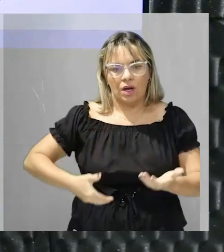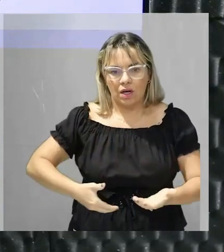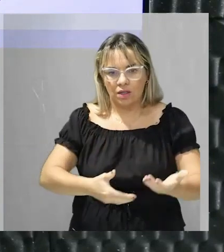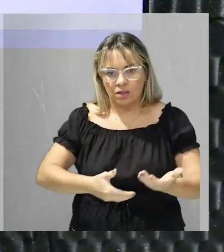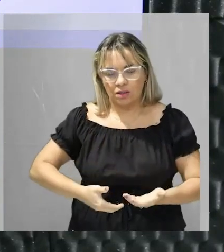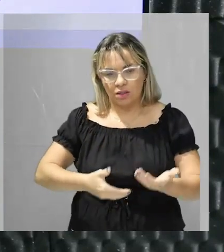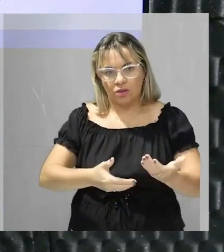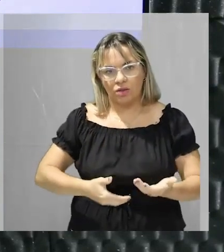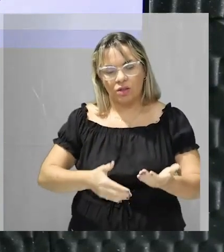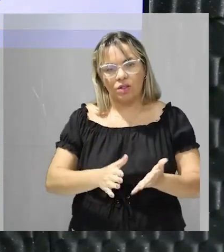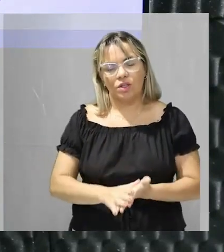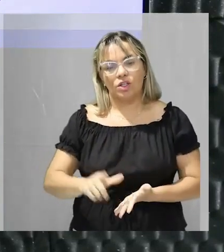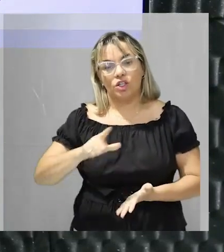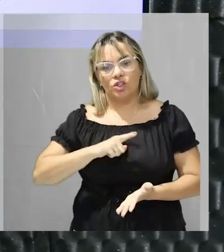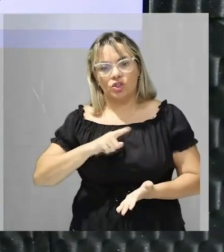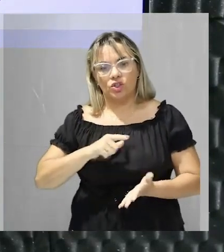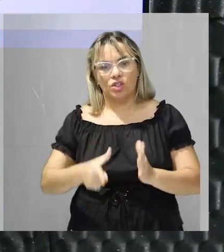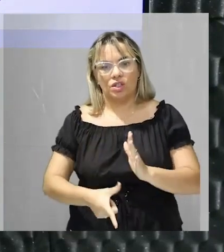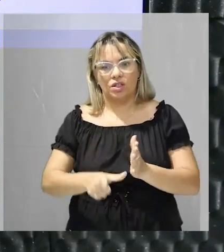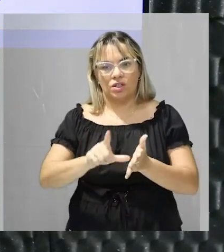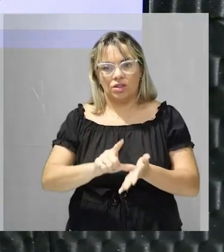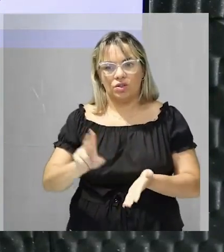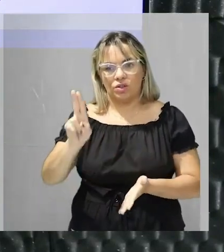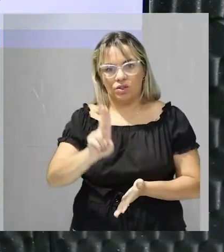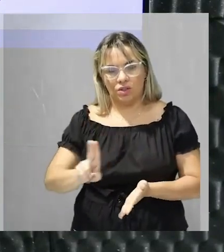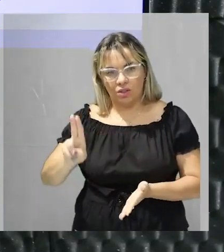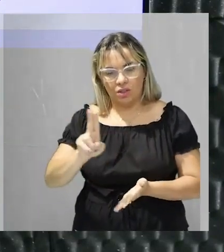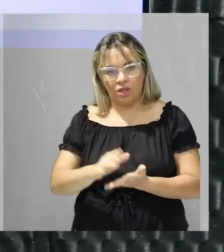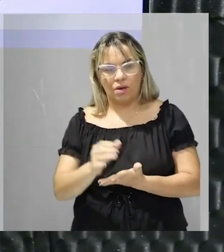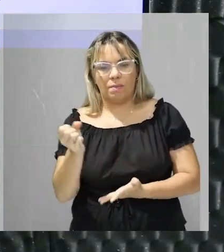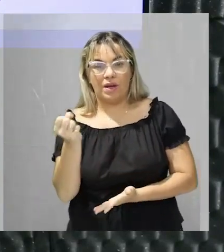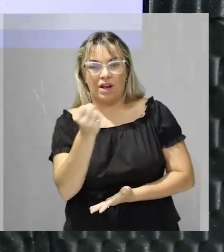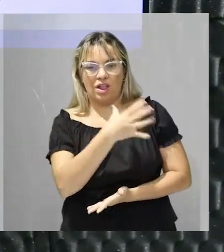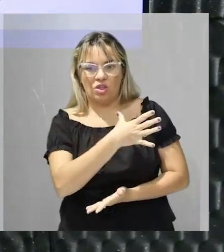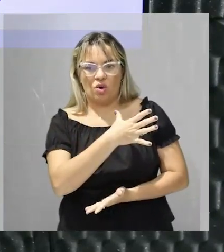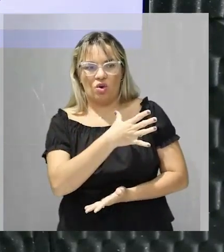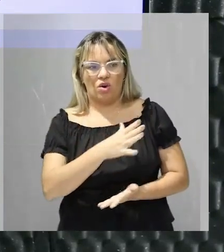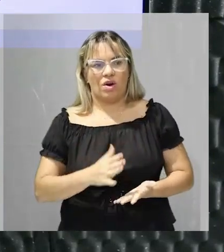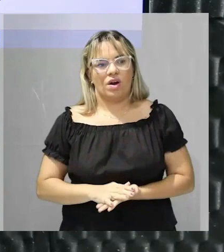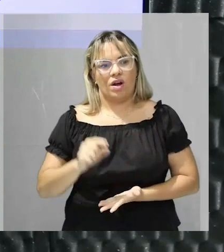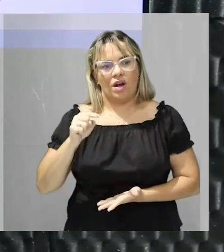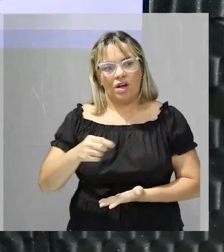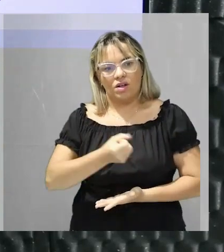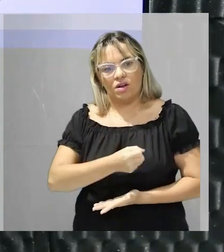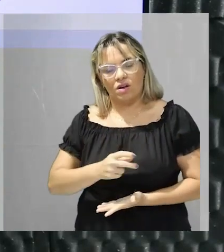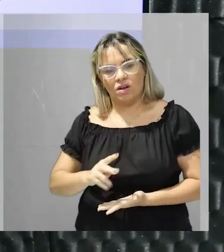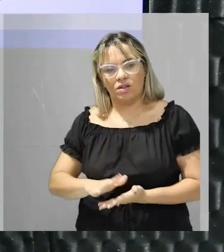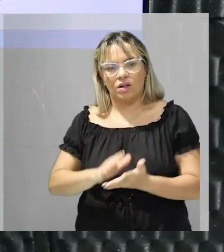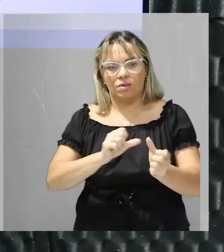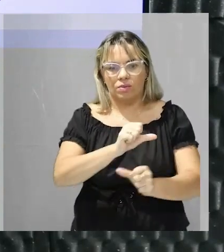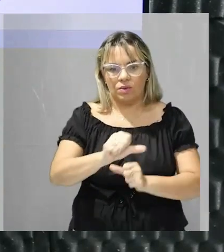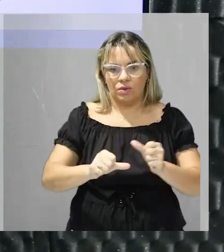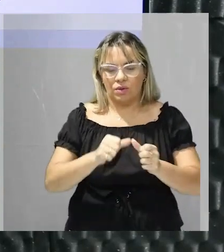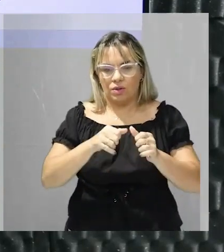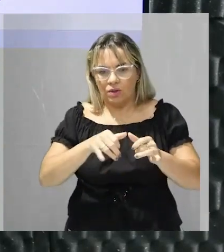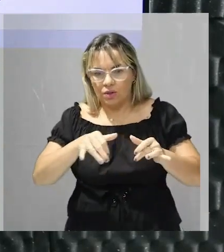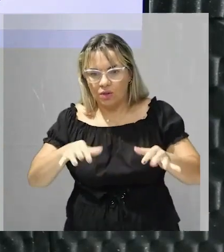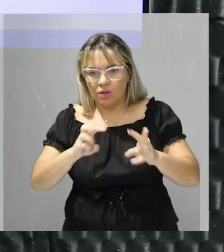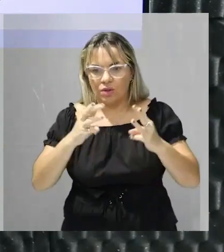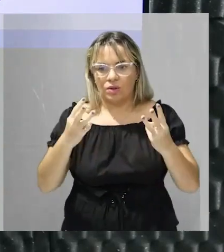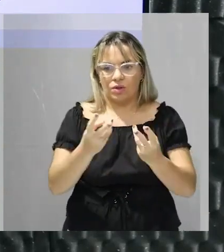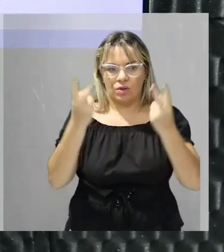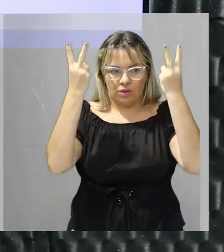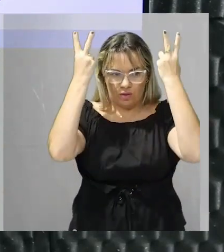caso o coeficiente de variação da distribuição das massas dos coelhos que foram alimentados com a